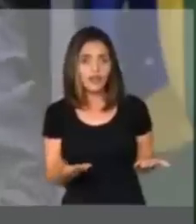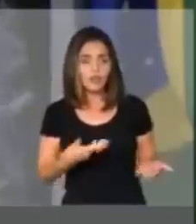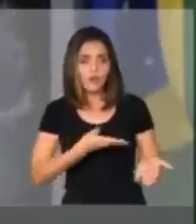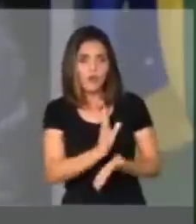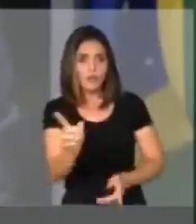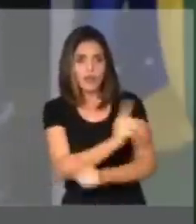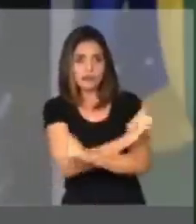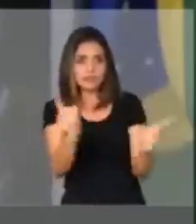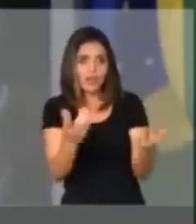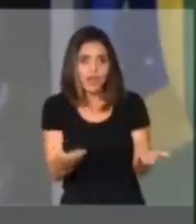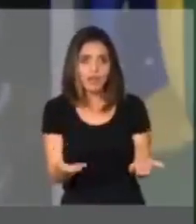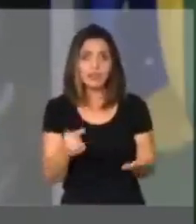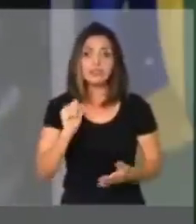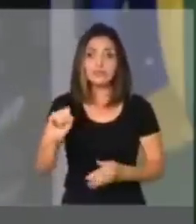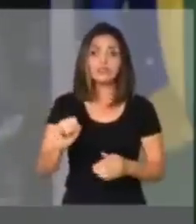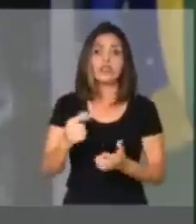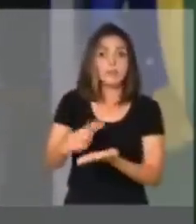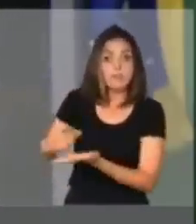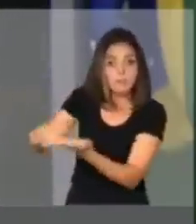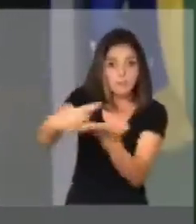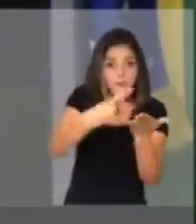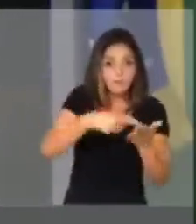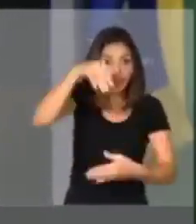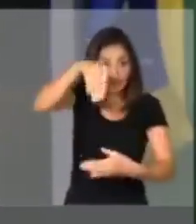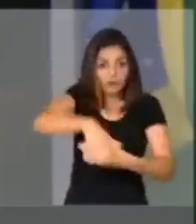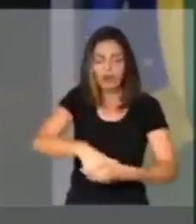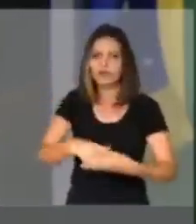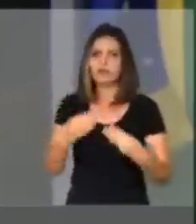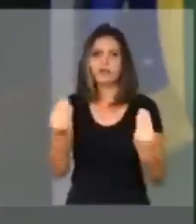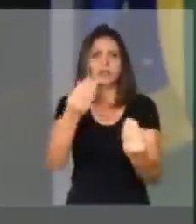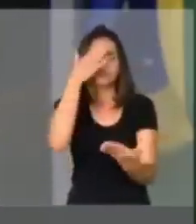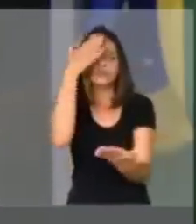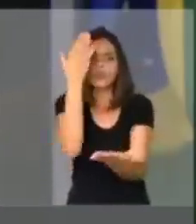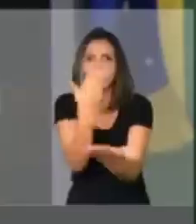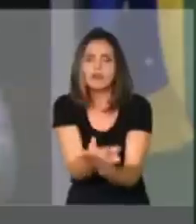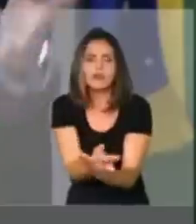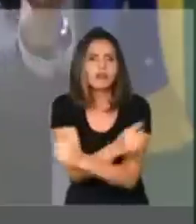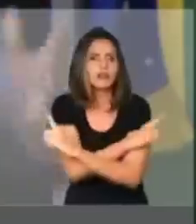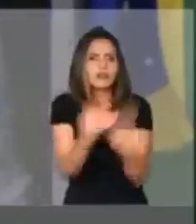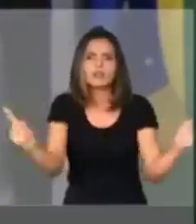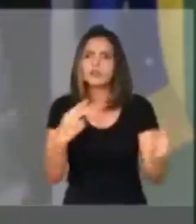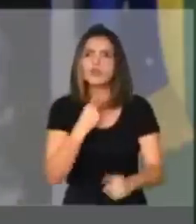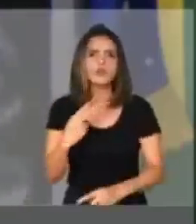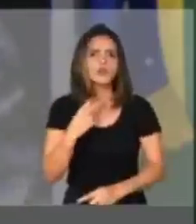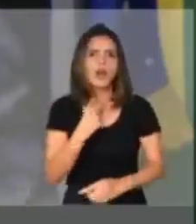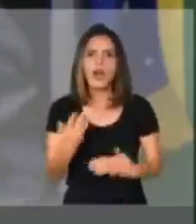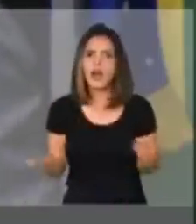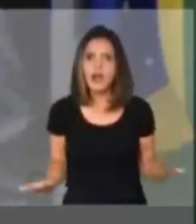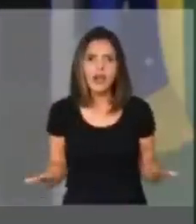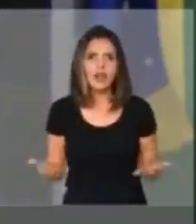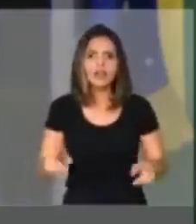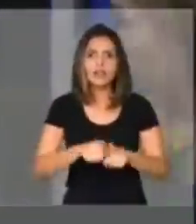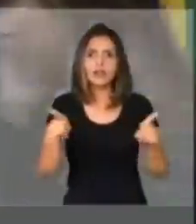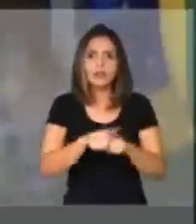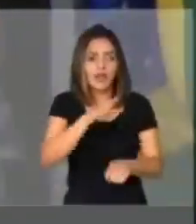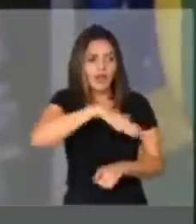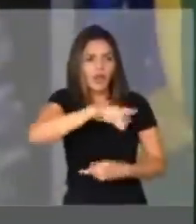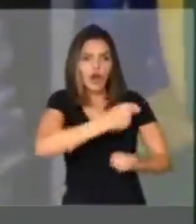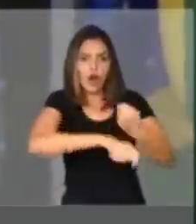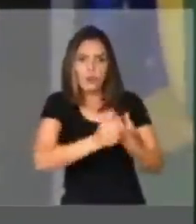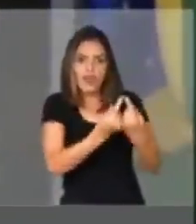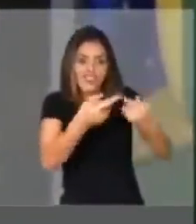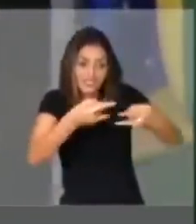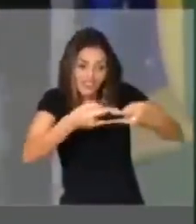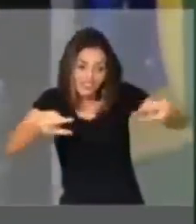governo significar a maioria de votos aqui. É inacreditável. Cheques em estabelecimentos comerciais, a partir de